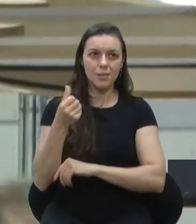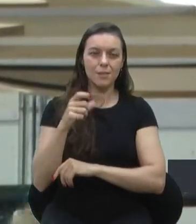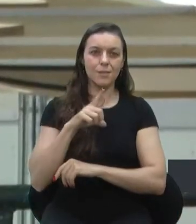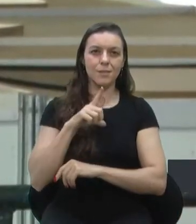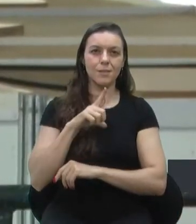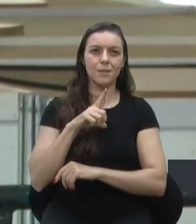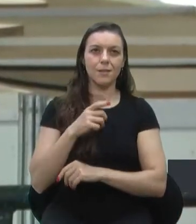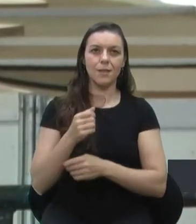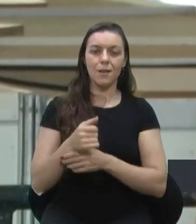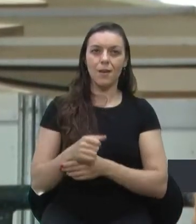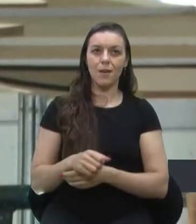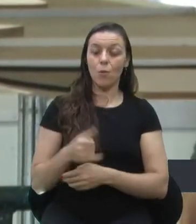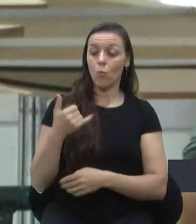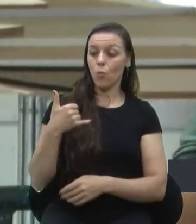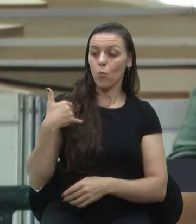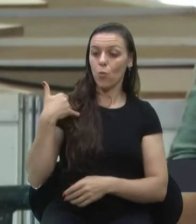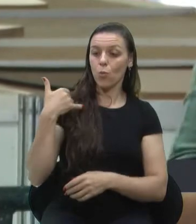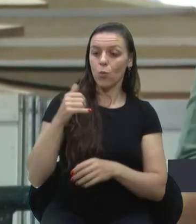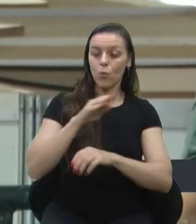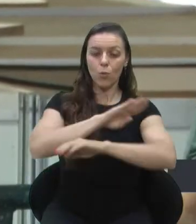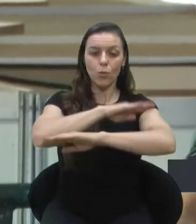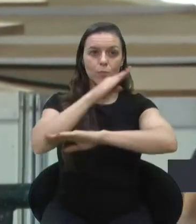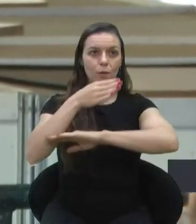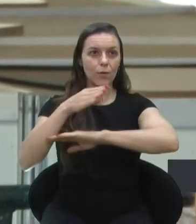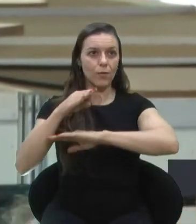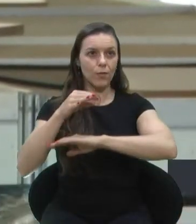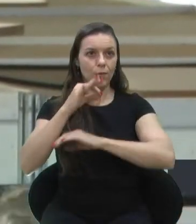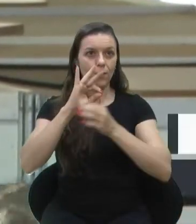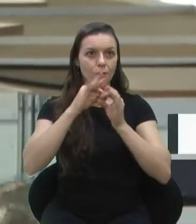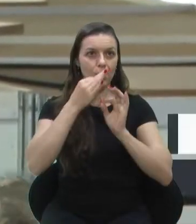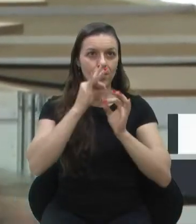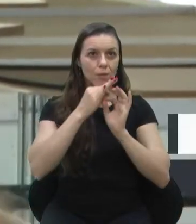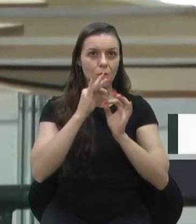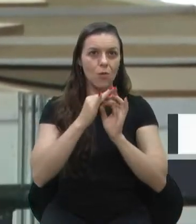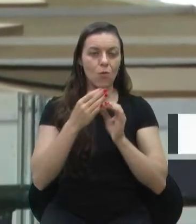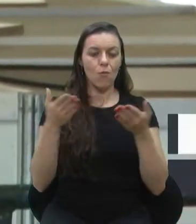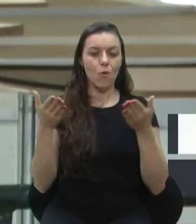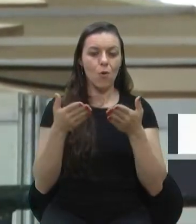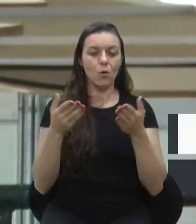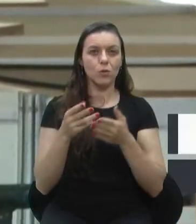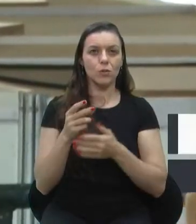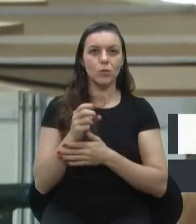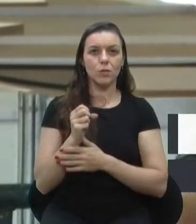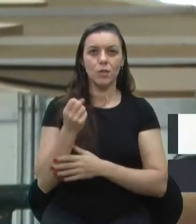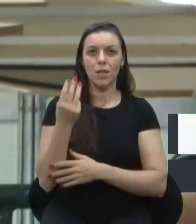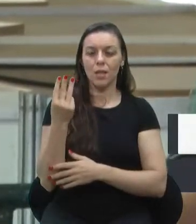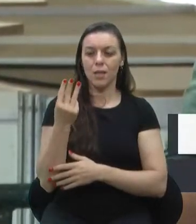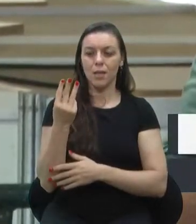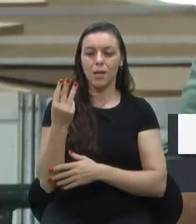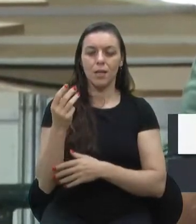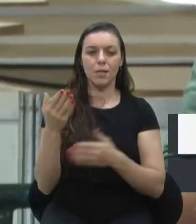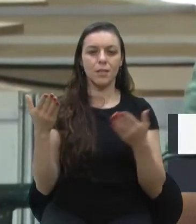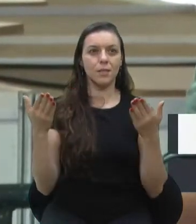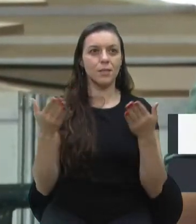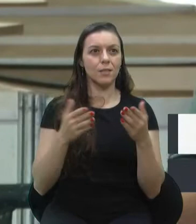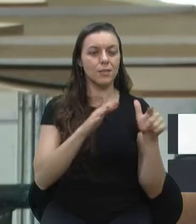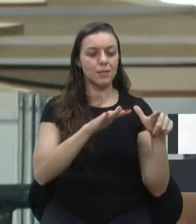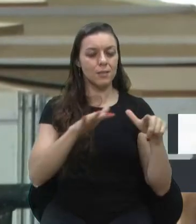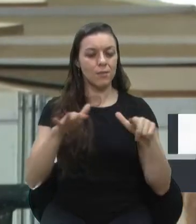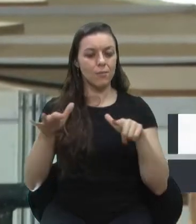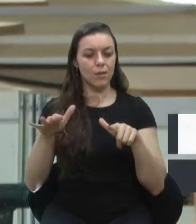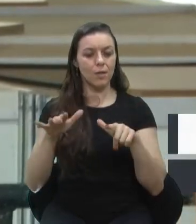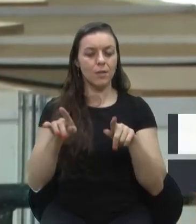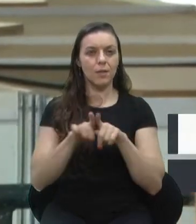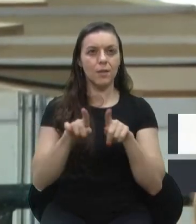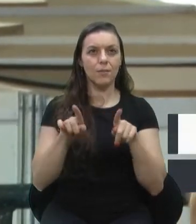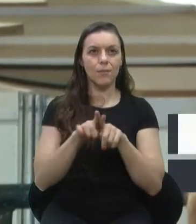aqui nos pavilhões, hoje nessa sessão 3 essa semana, né? Podemos aí